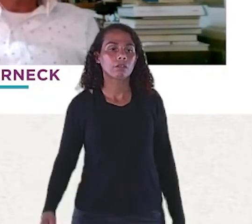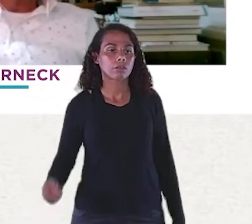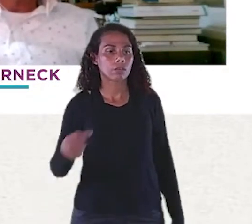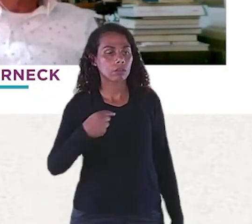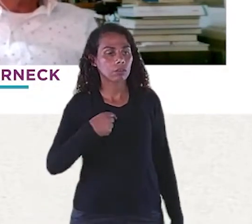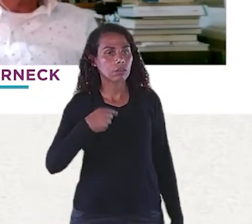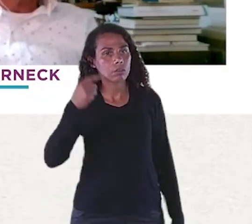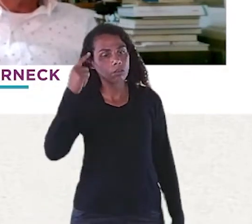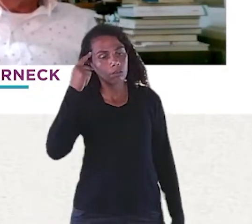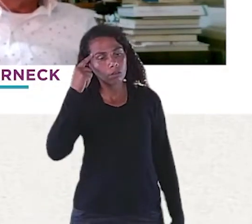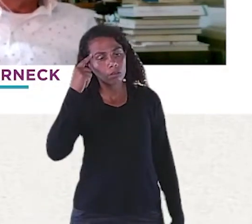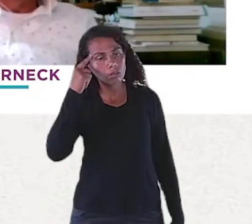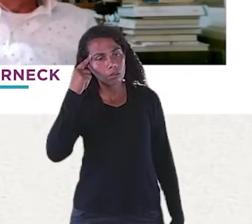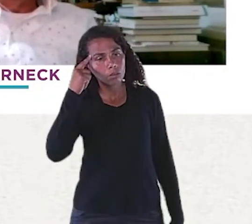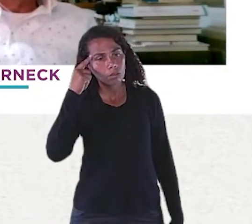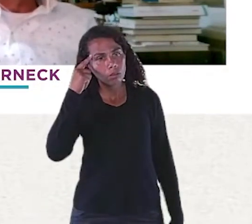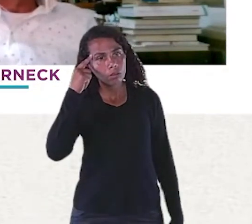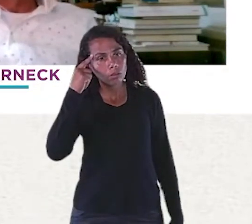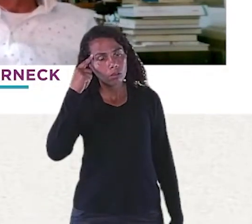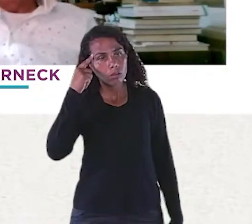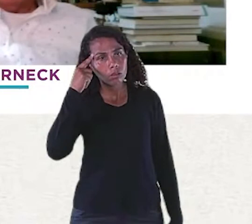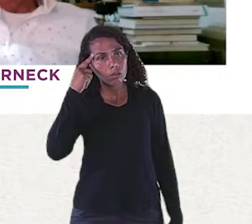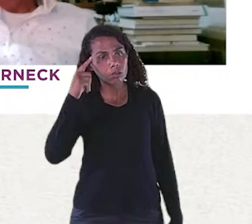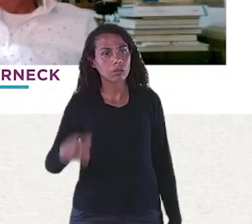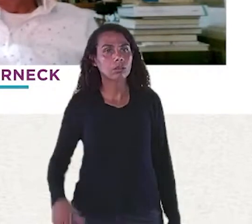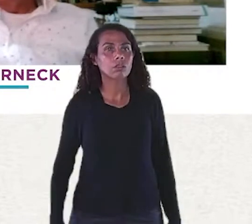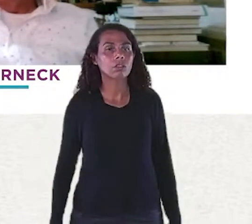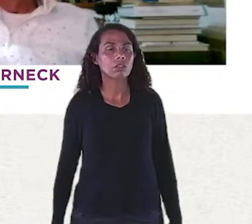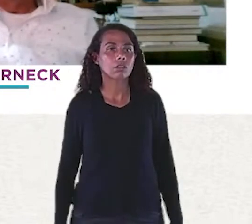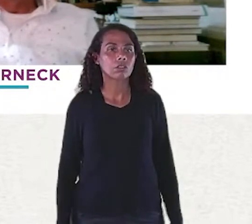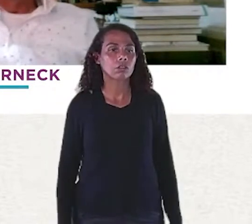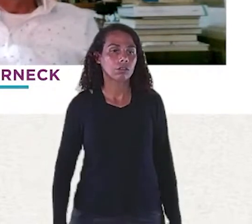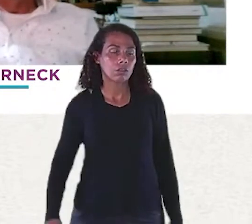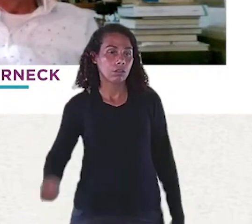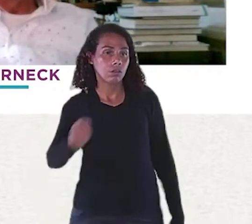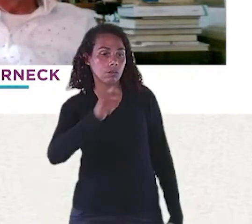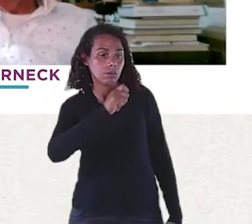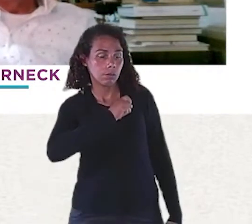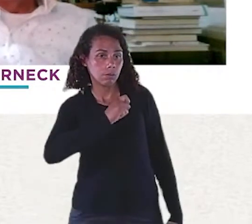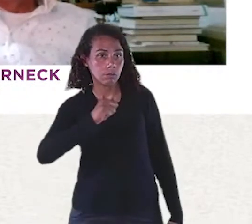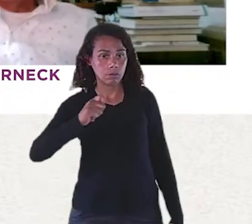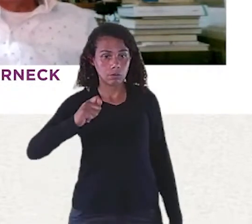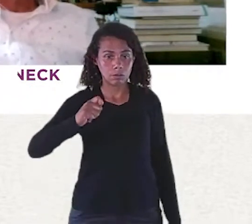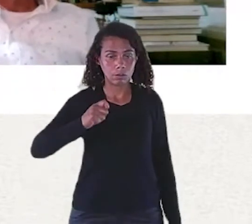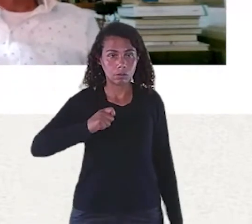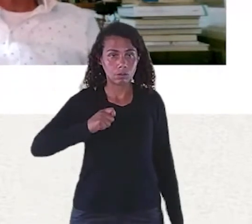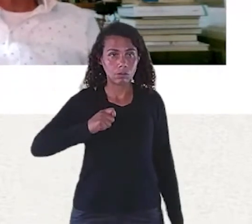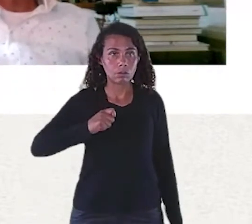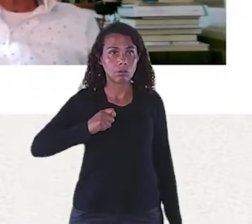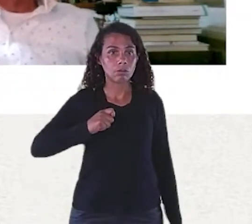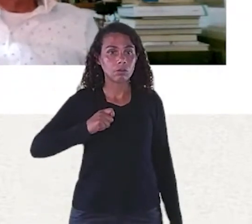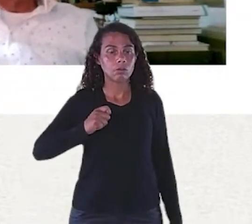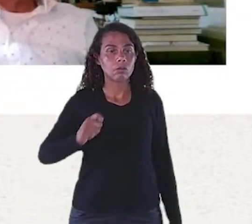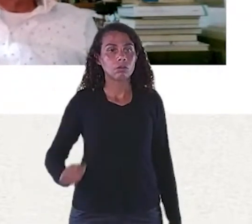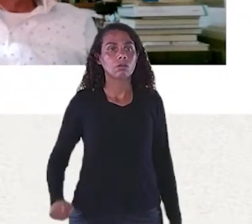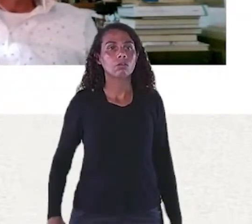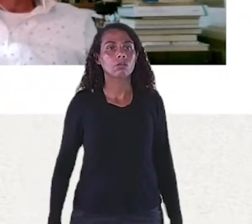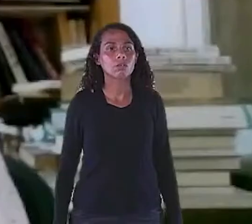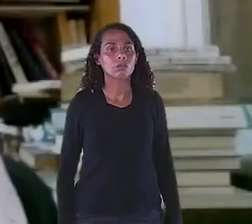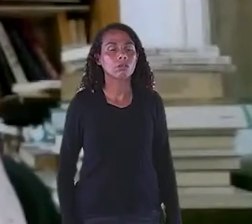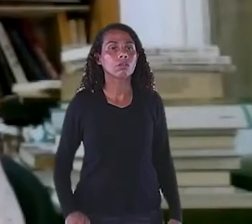melhor do artista acaba na arte dele, naquilo que ele faz. Eu desconfio um